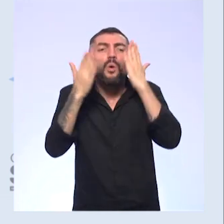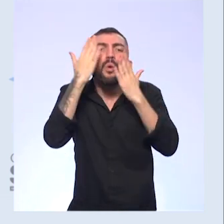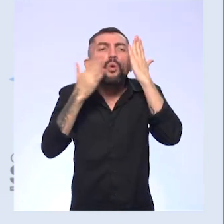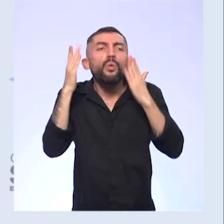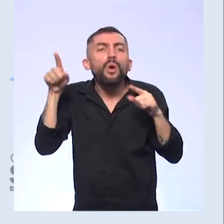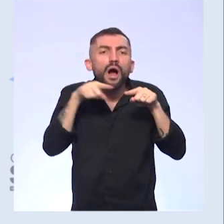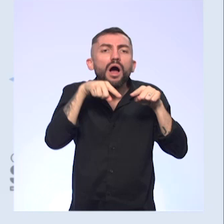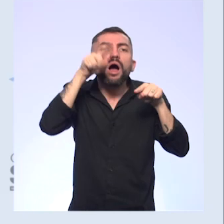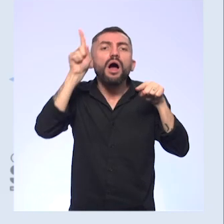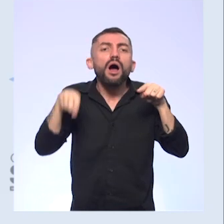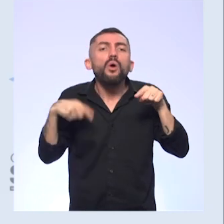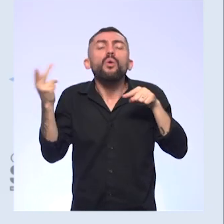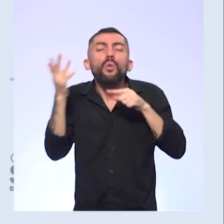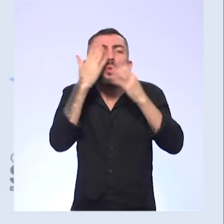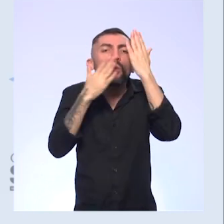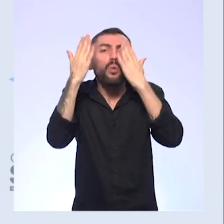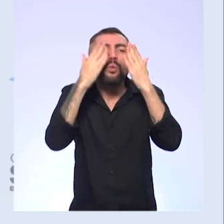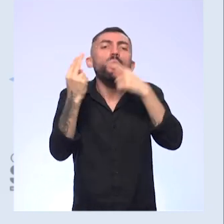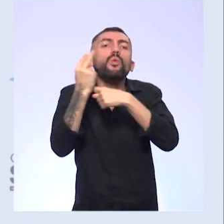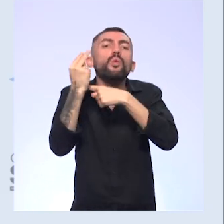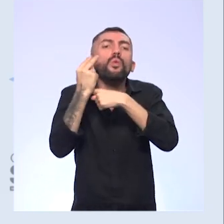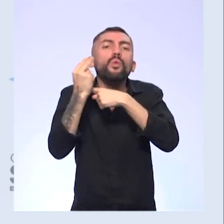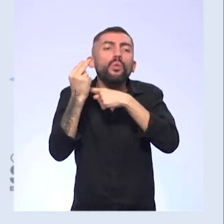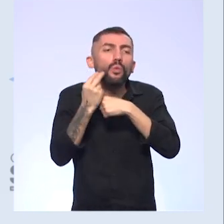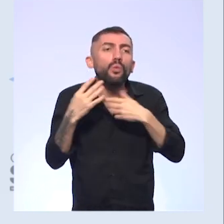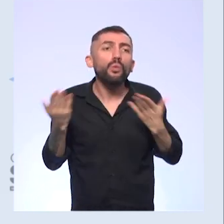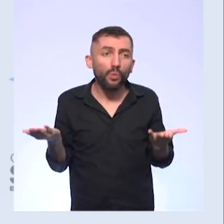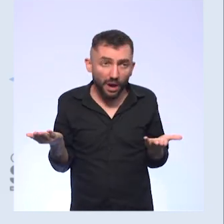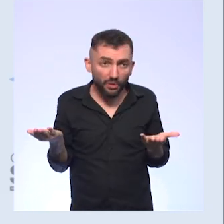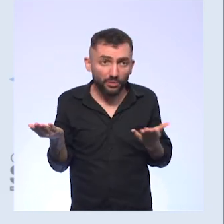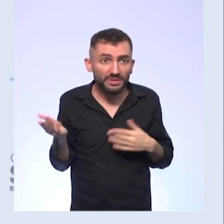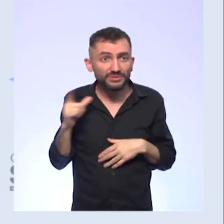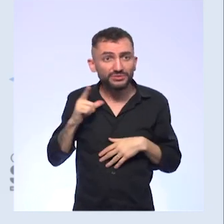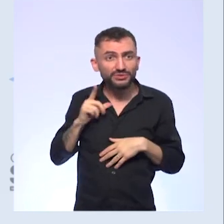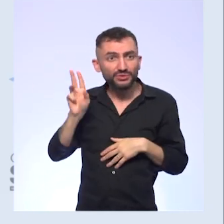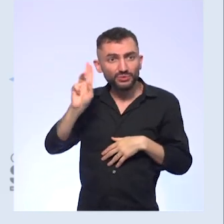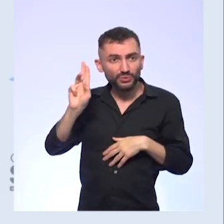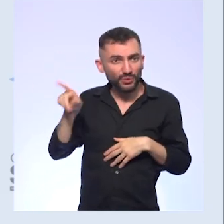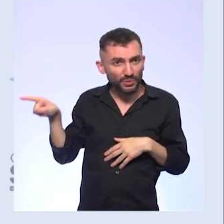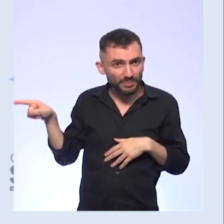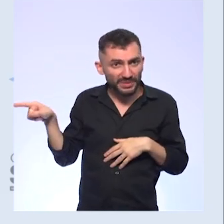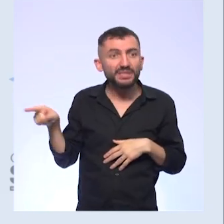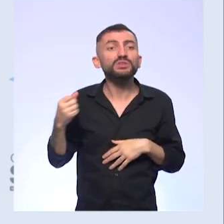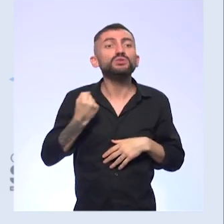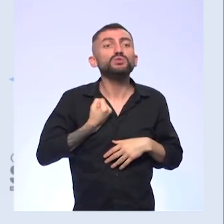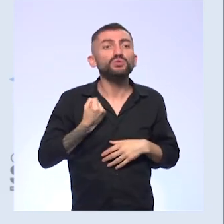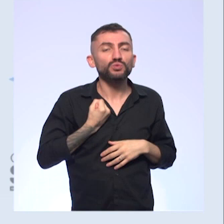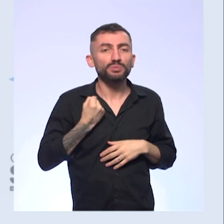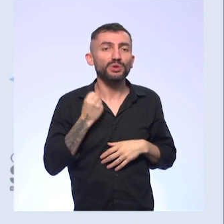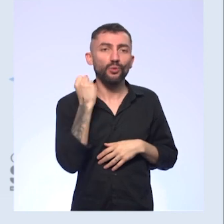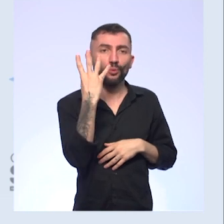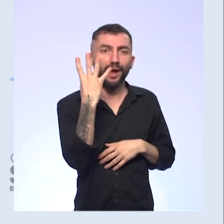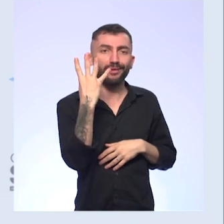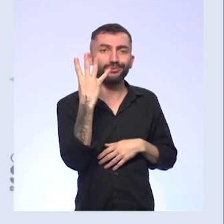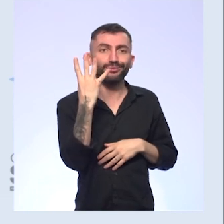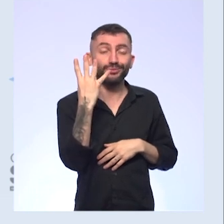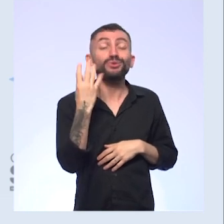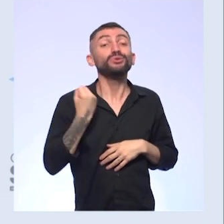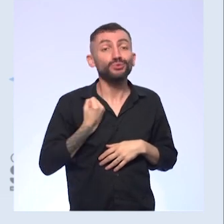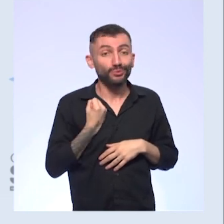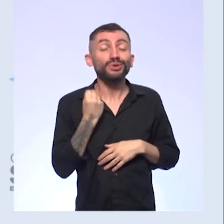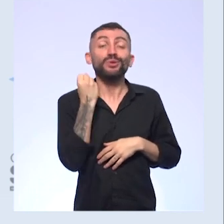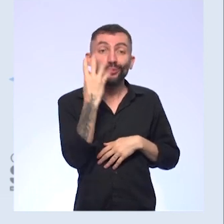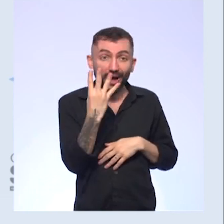que vocês estão vendo aqui que representado aqui por essa linha vermelha Esse é o filtro solar quatro